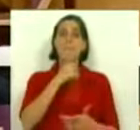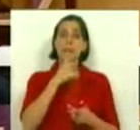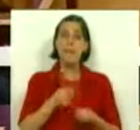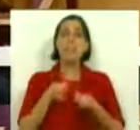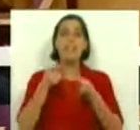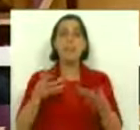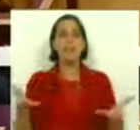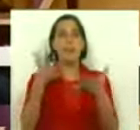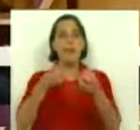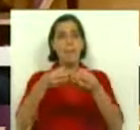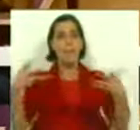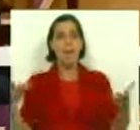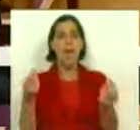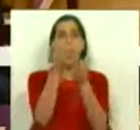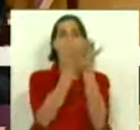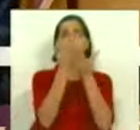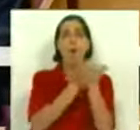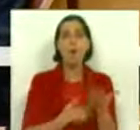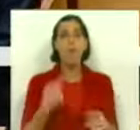medidas de incentivo ao crescimento económico.